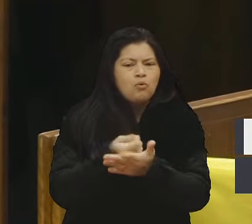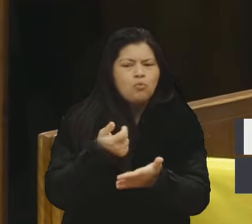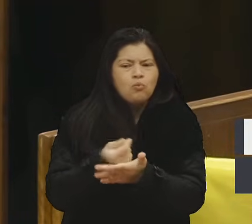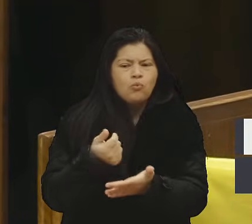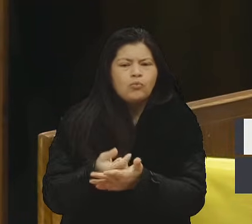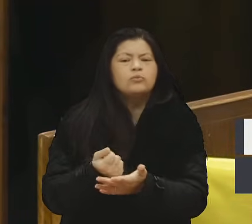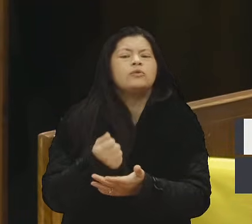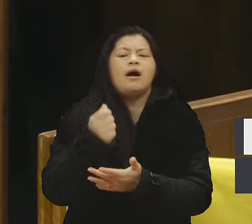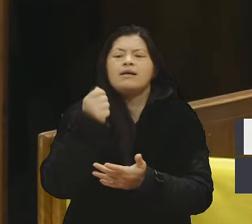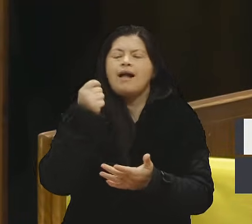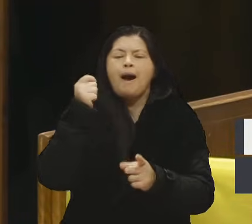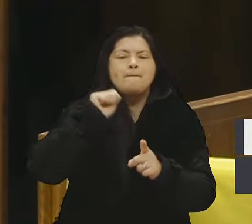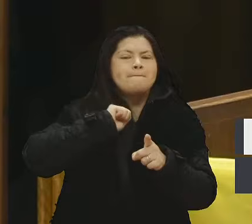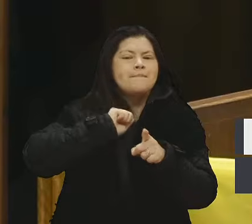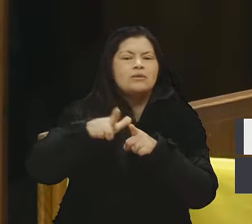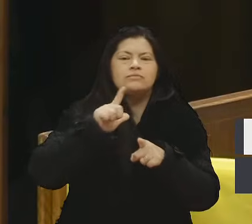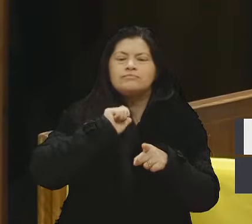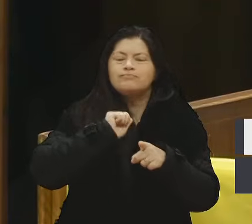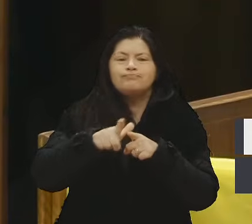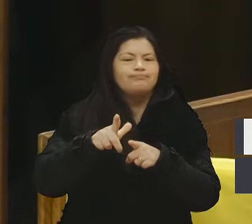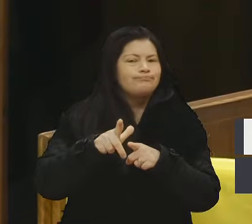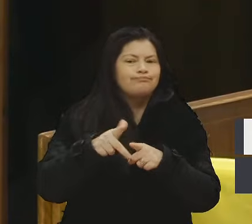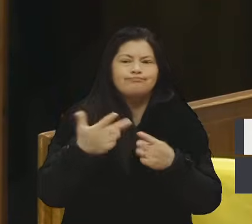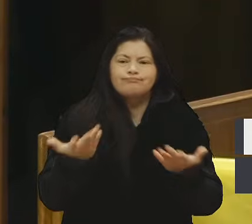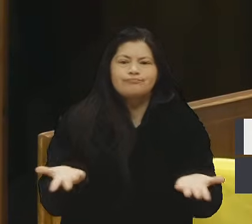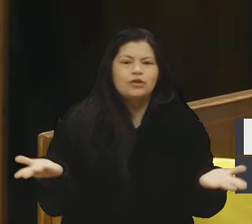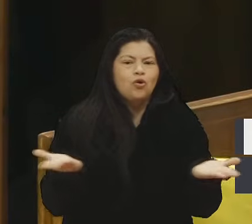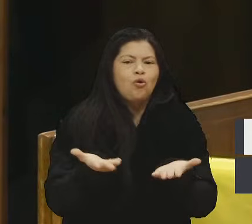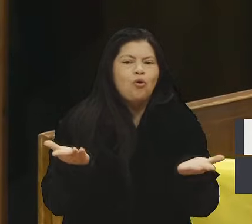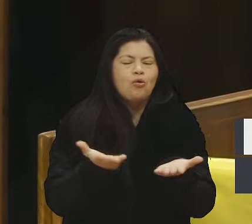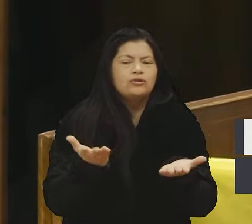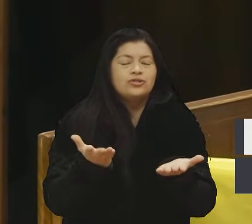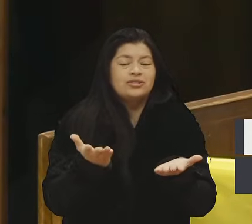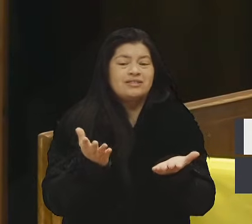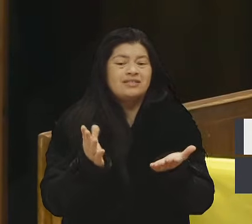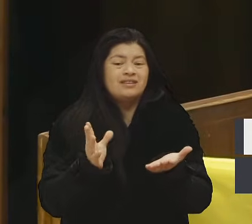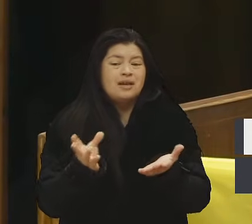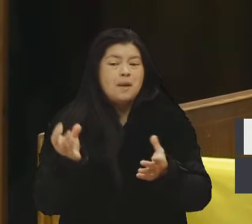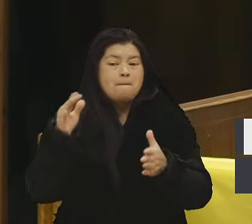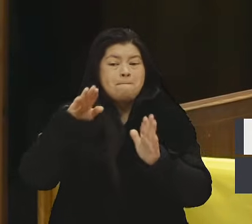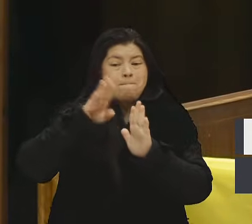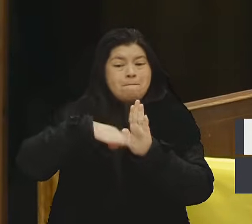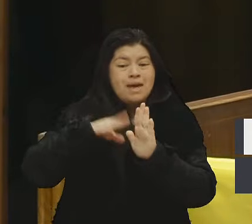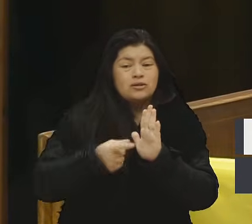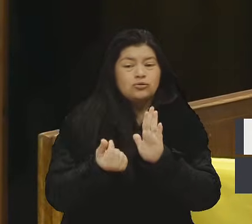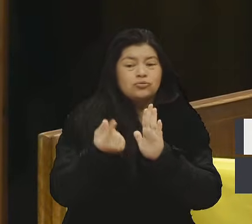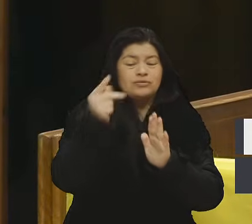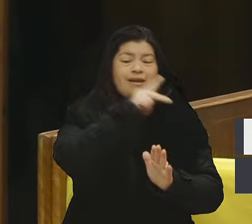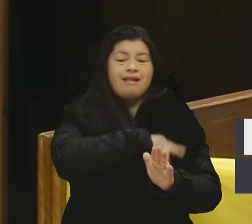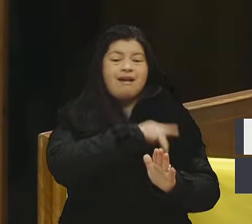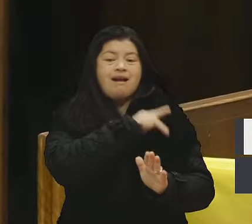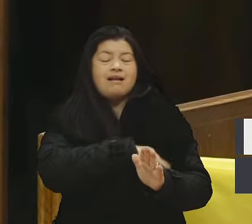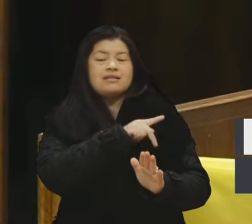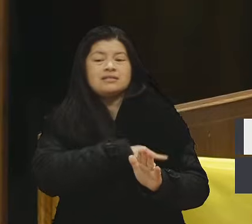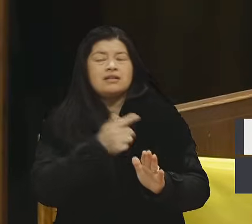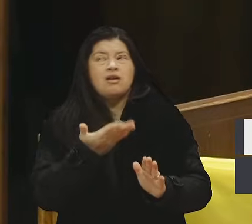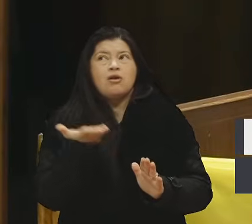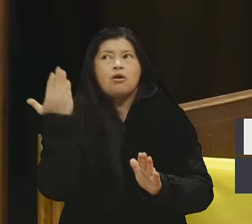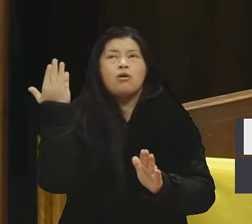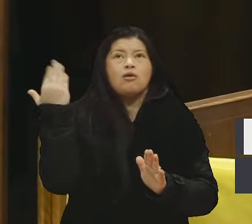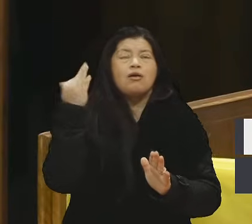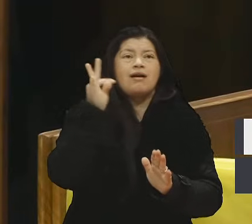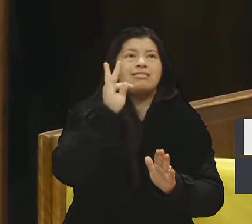previdência de aposentados e aposentadas, que hoje ganham proporcionalmente menos do que ganhavam em 2014 no governo